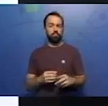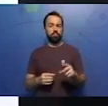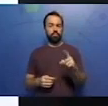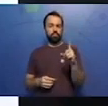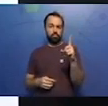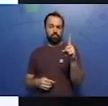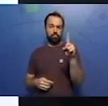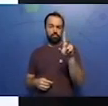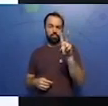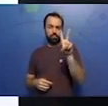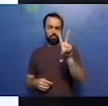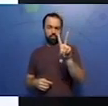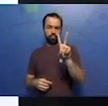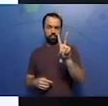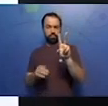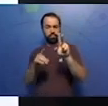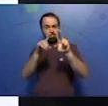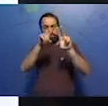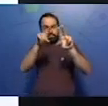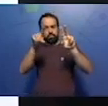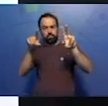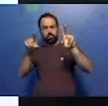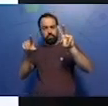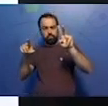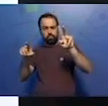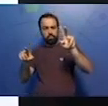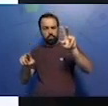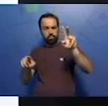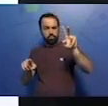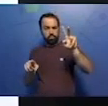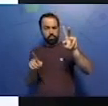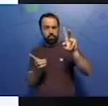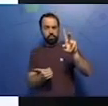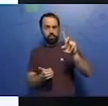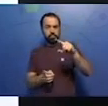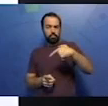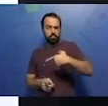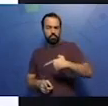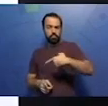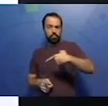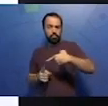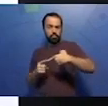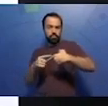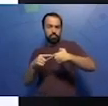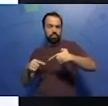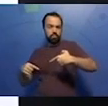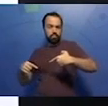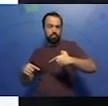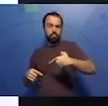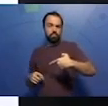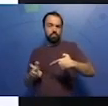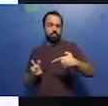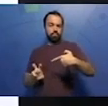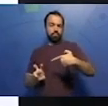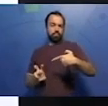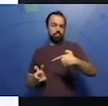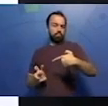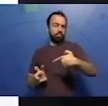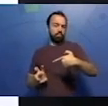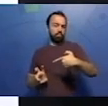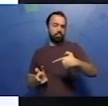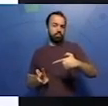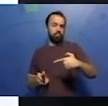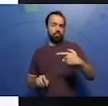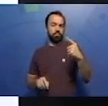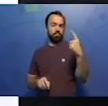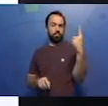número 12 até chegar aonde o ponteiro dos minutos está. No caso, até o 5. Do